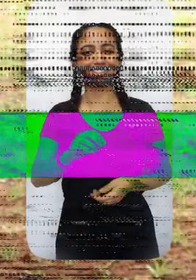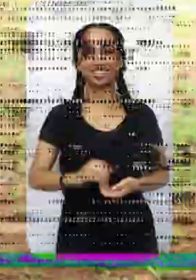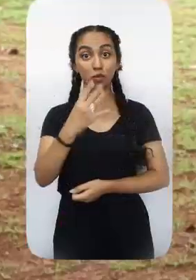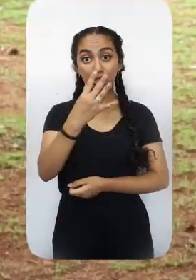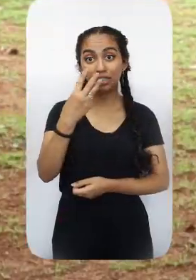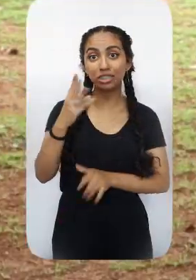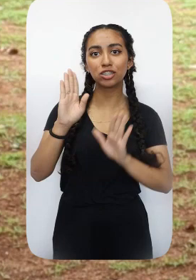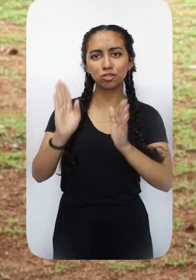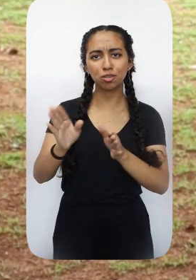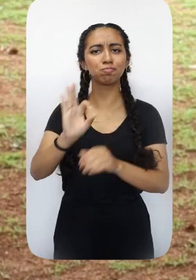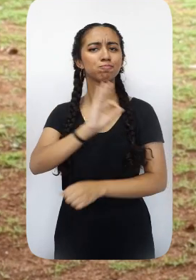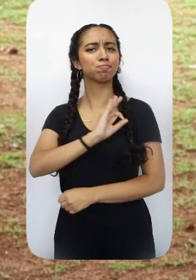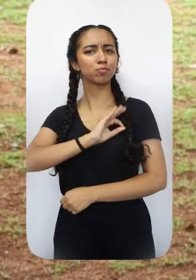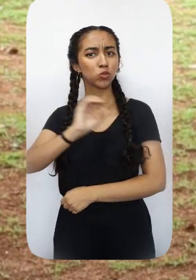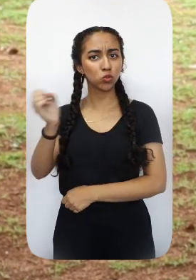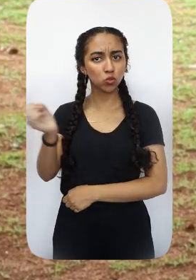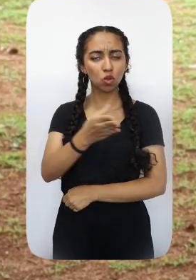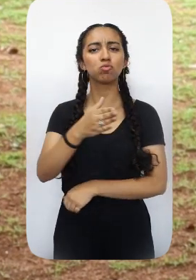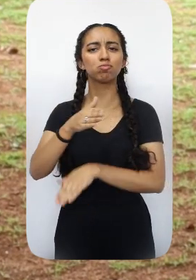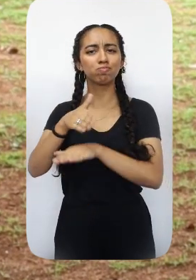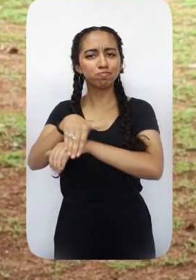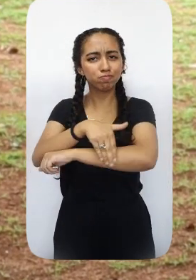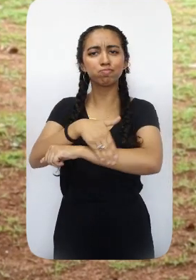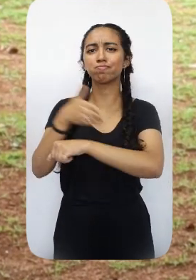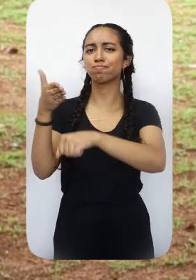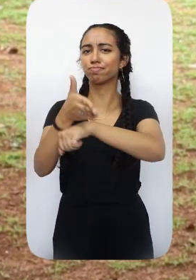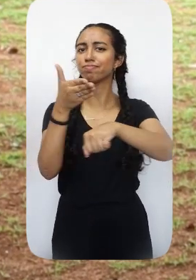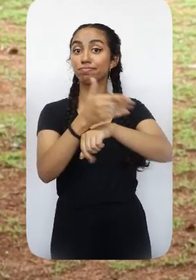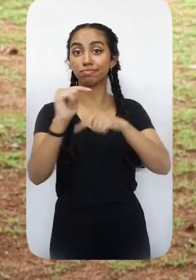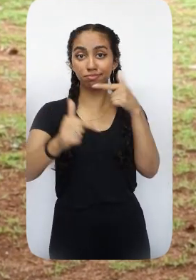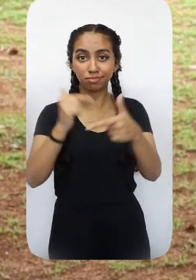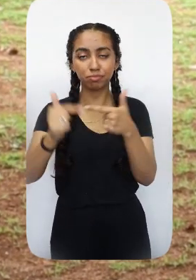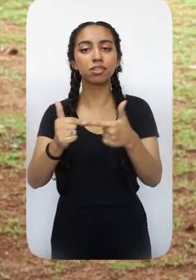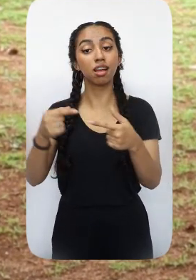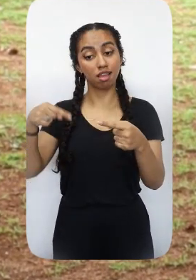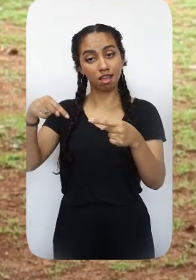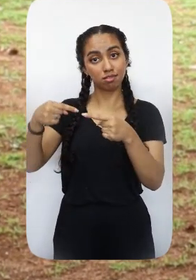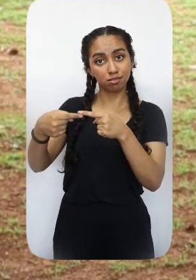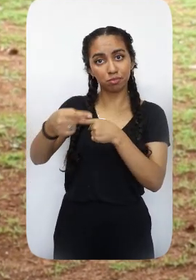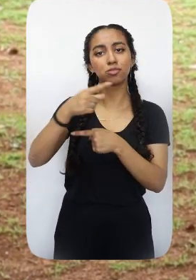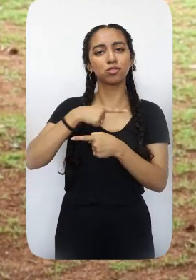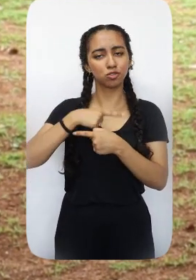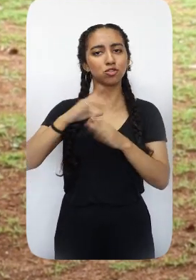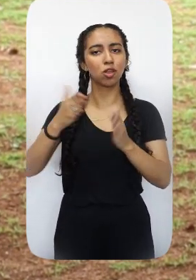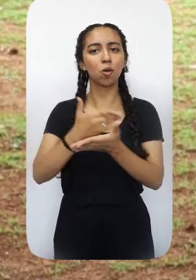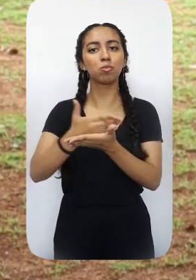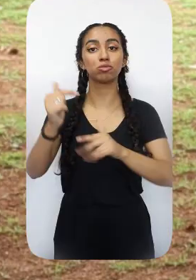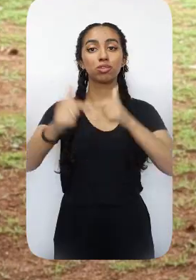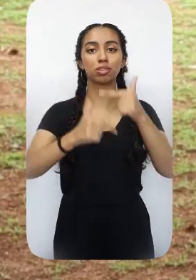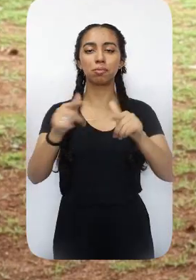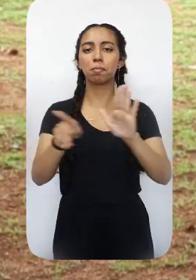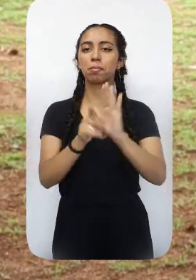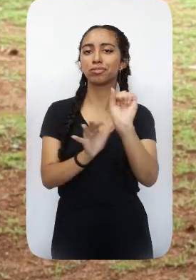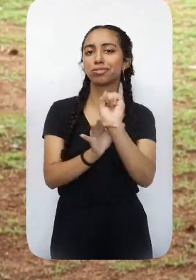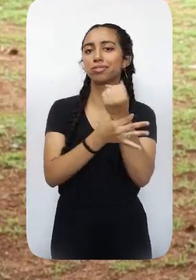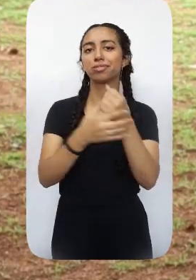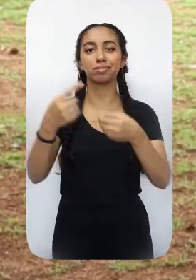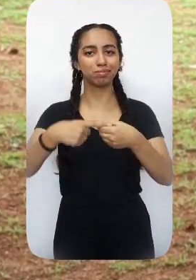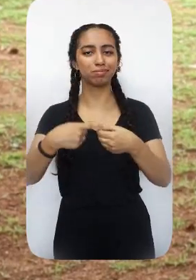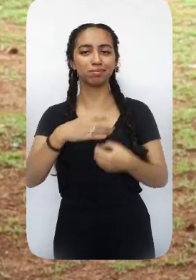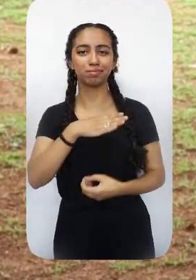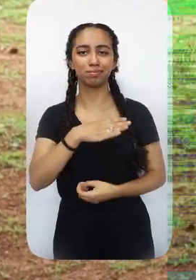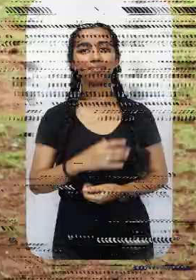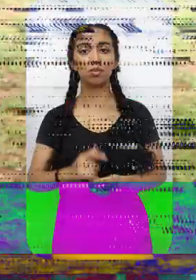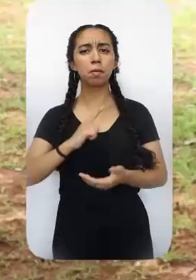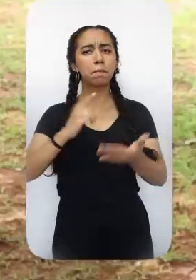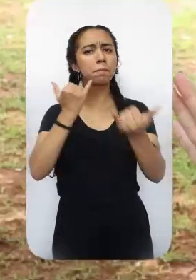suzanenses. 43 novos guardas civis municipais nas ruas. Nessa semana, os nossos agentes formados já começaram a atuar pela segurança